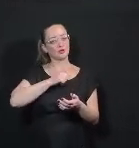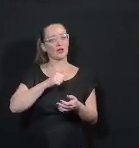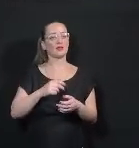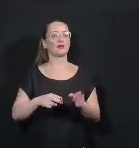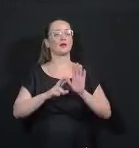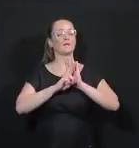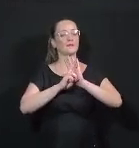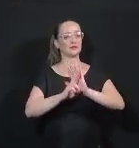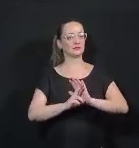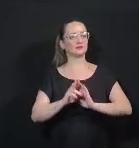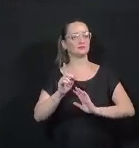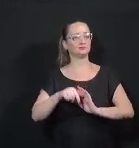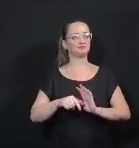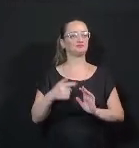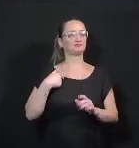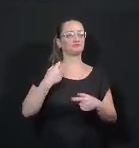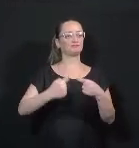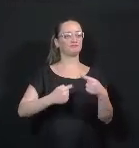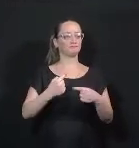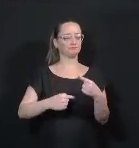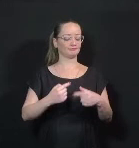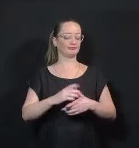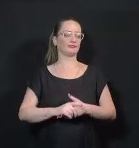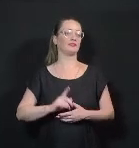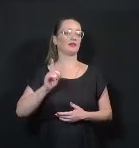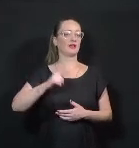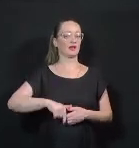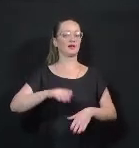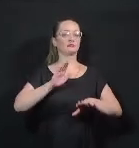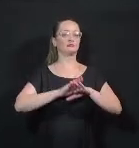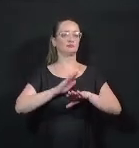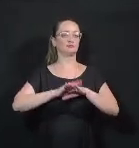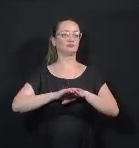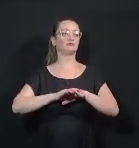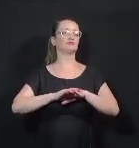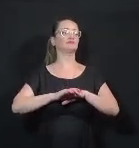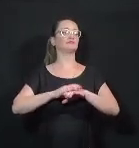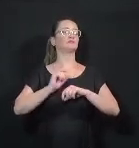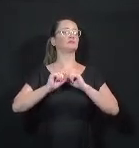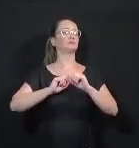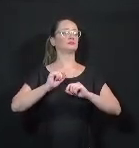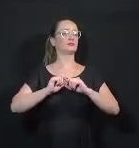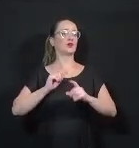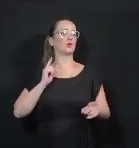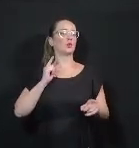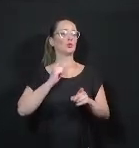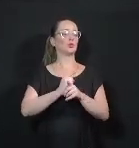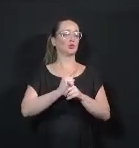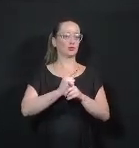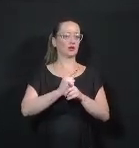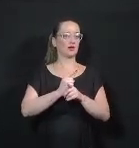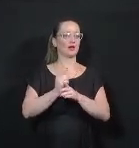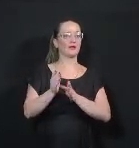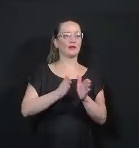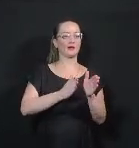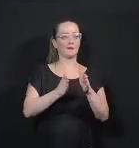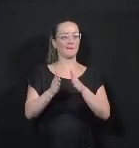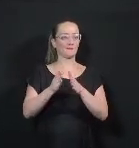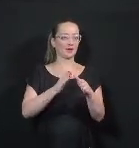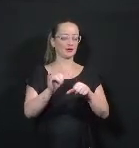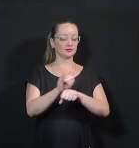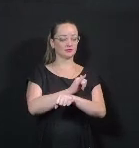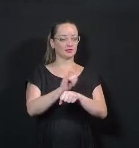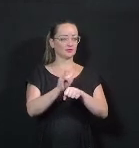representação política, elas, no entanto, encontraram caminhos